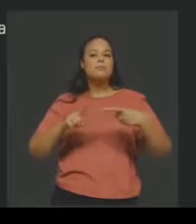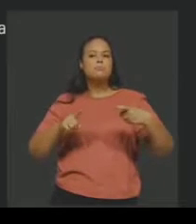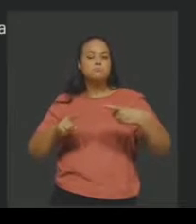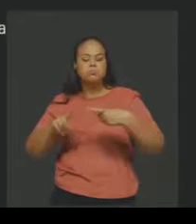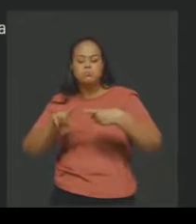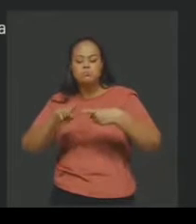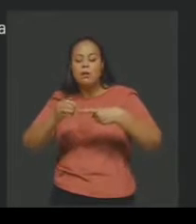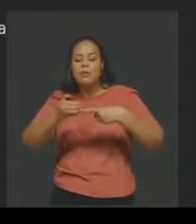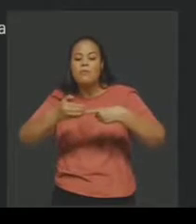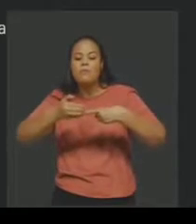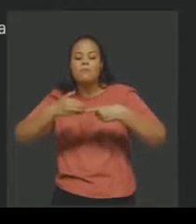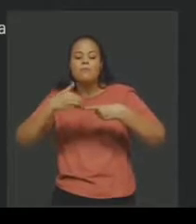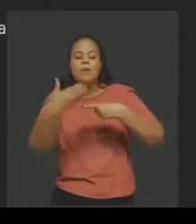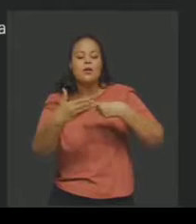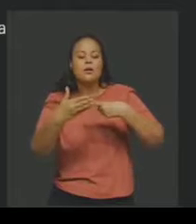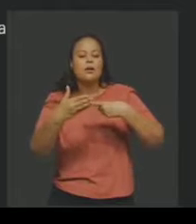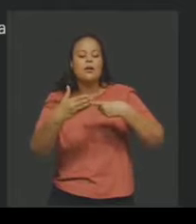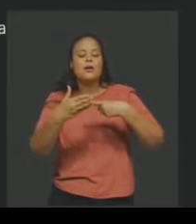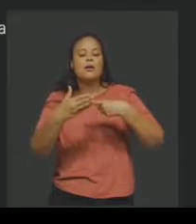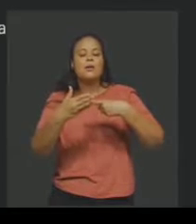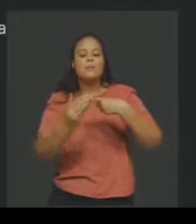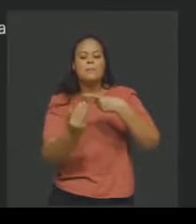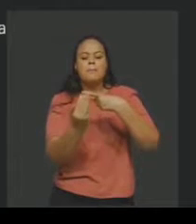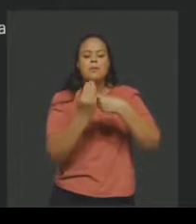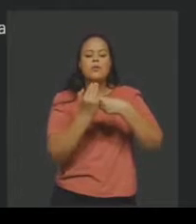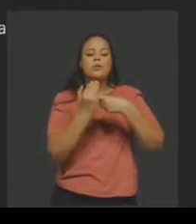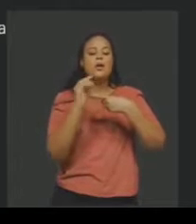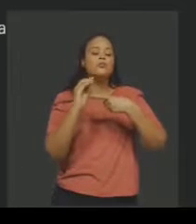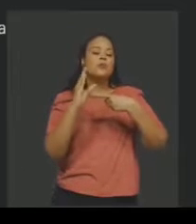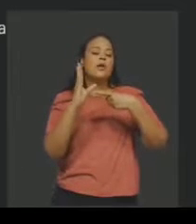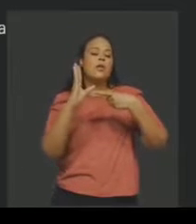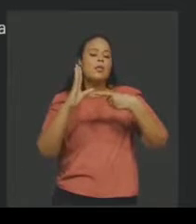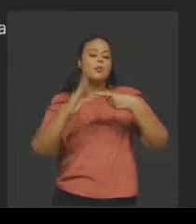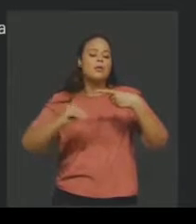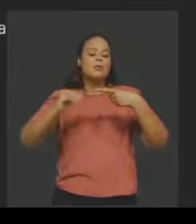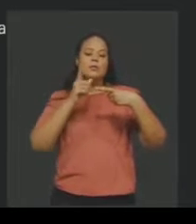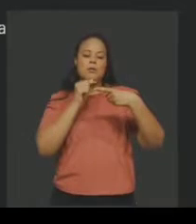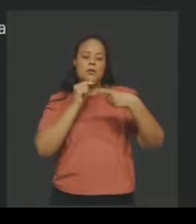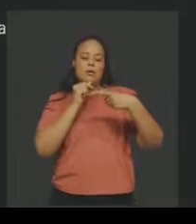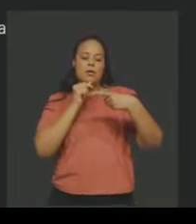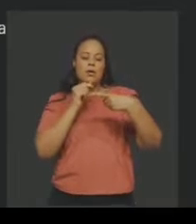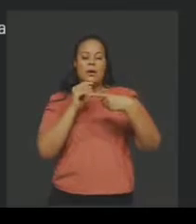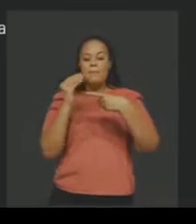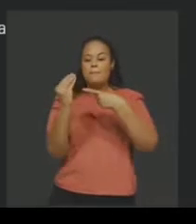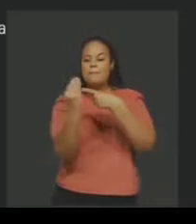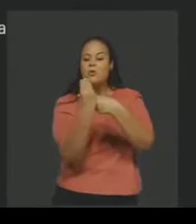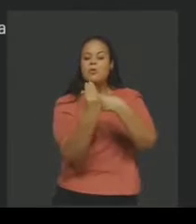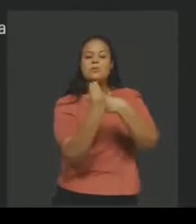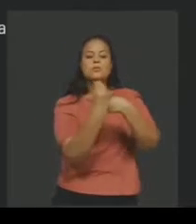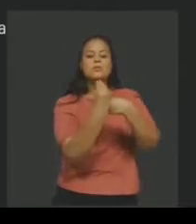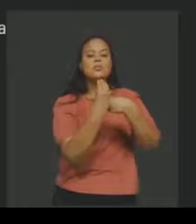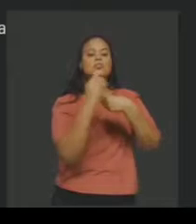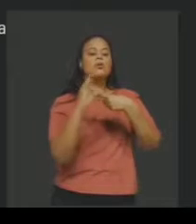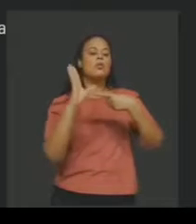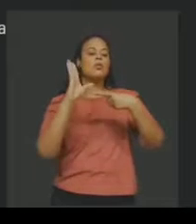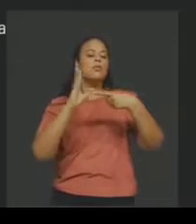de dessecação. O que é dessecação? Perda de água. Vai proteger a bactéria de perda de